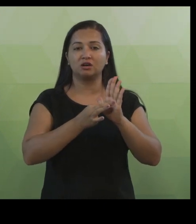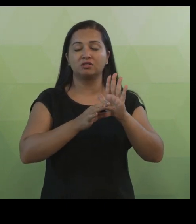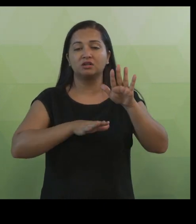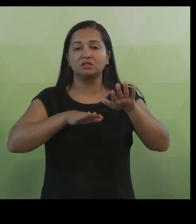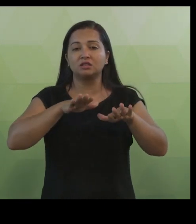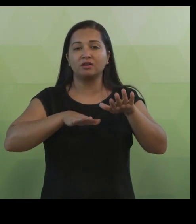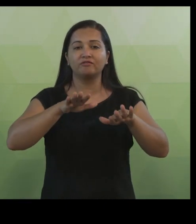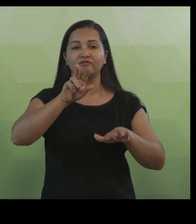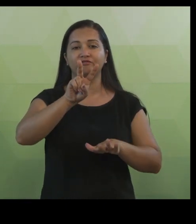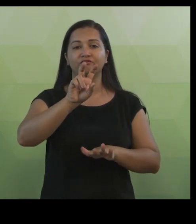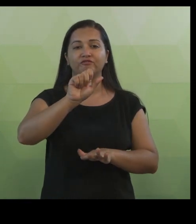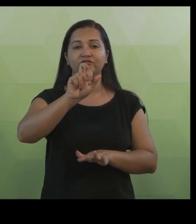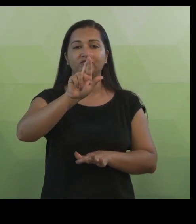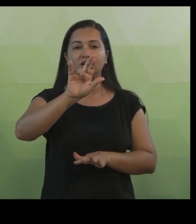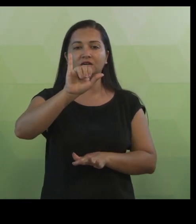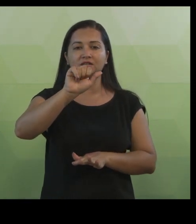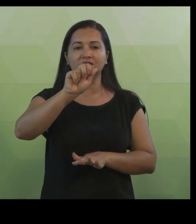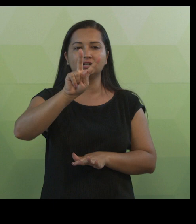de uma linha.